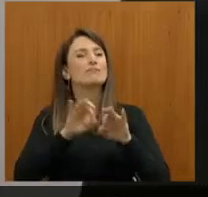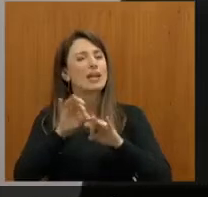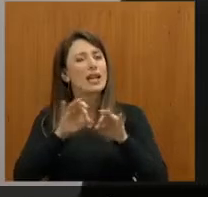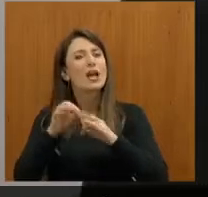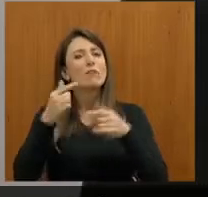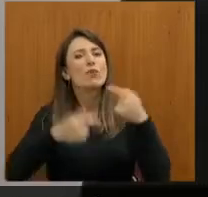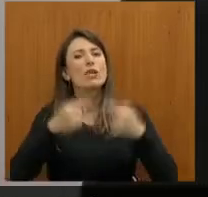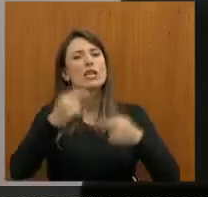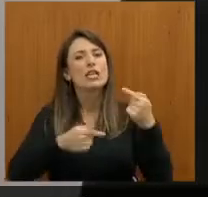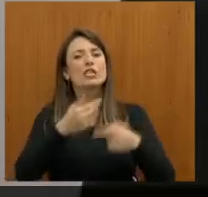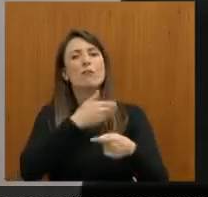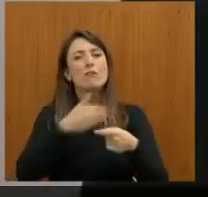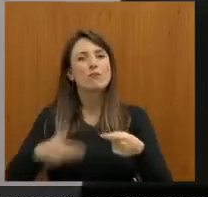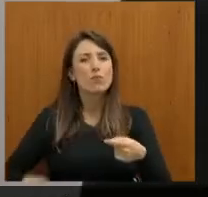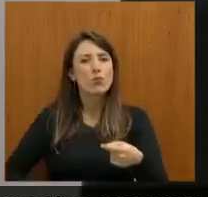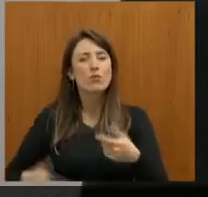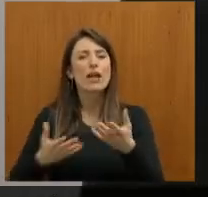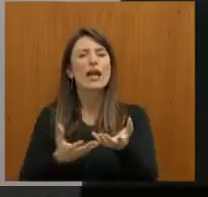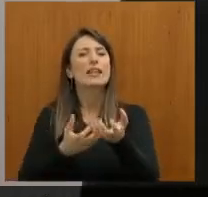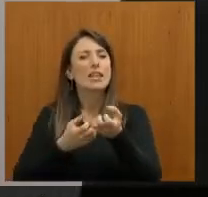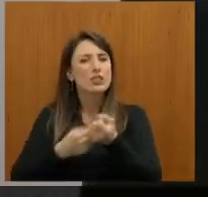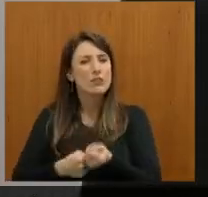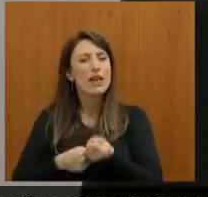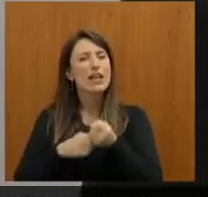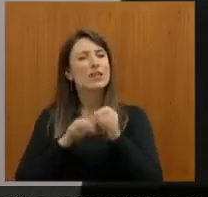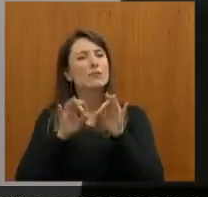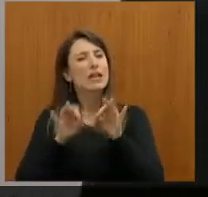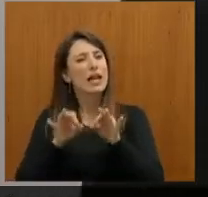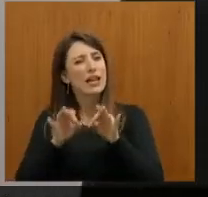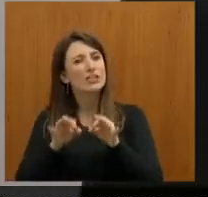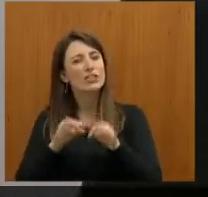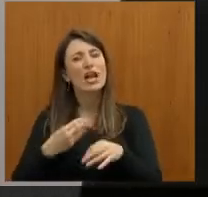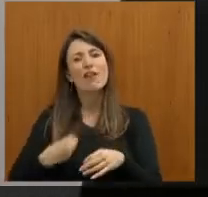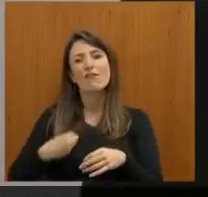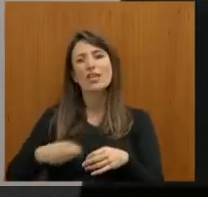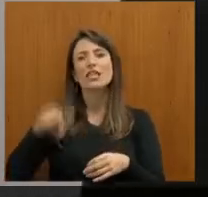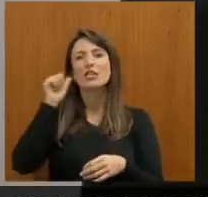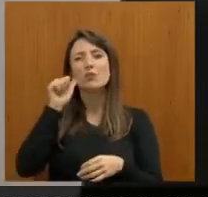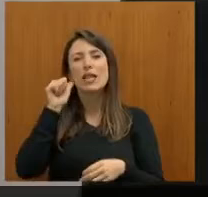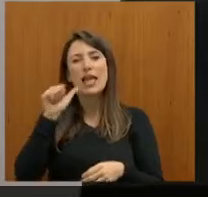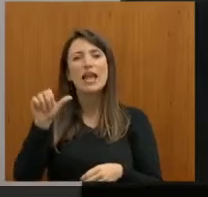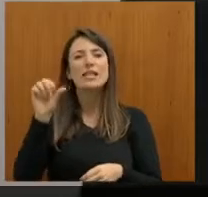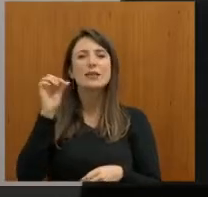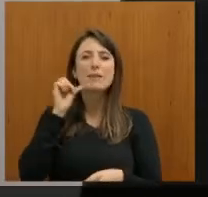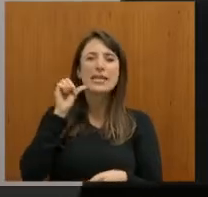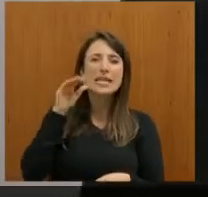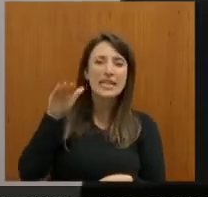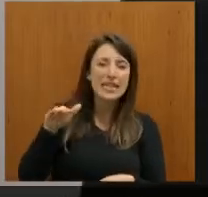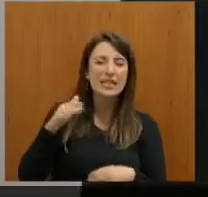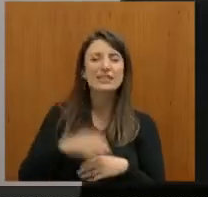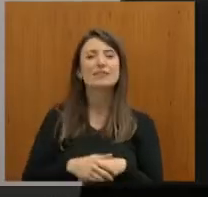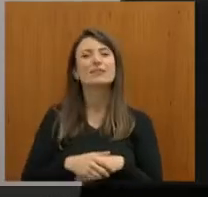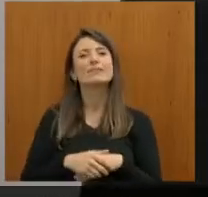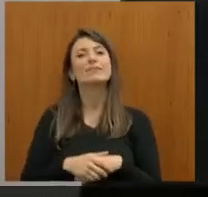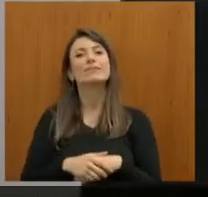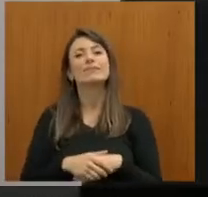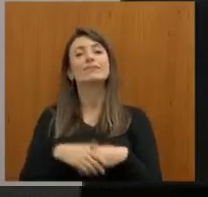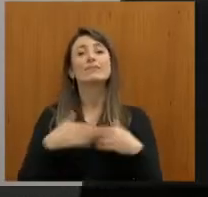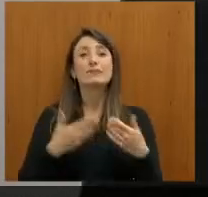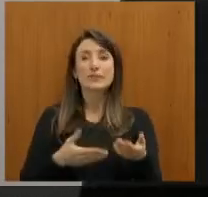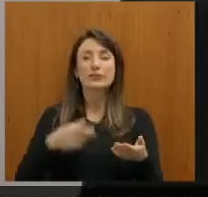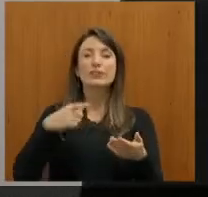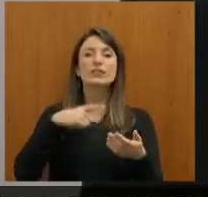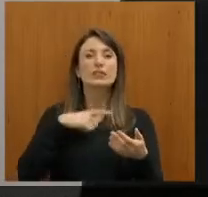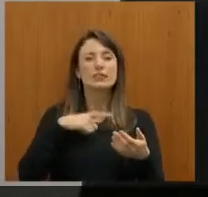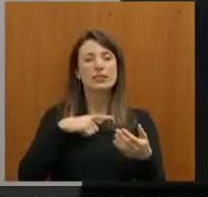e atendimentos que garantam aí a vida das outras mulheres e meninas além das nossas debatedoras